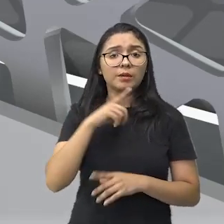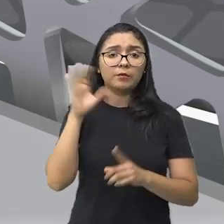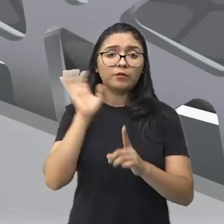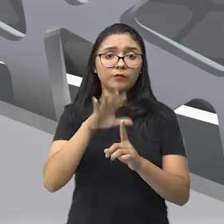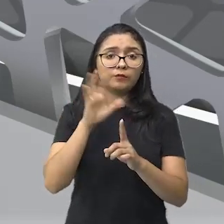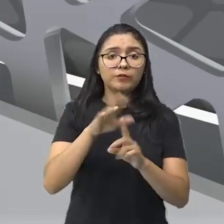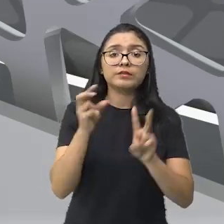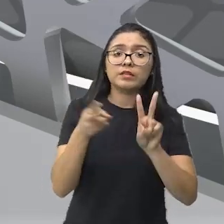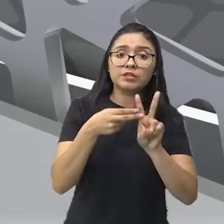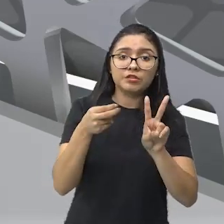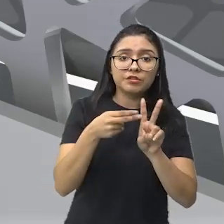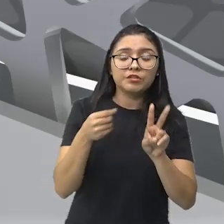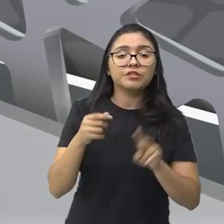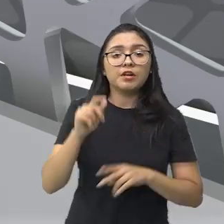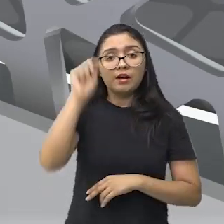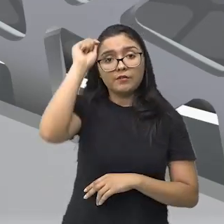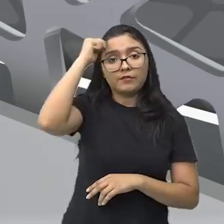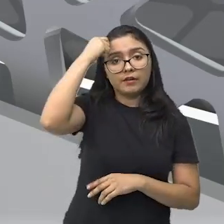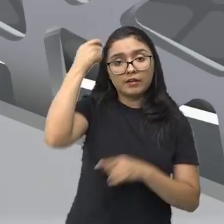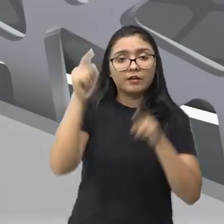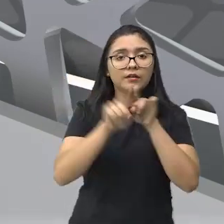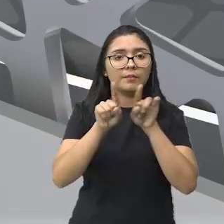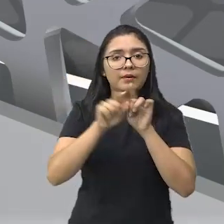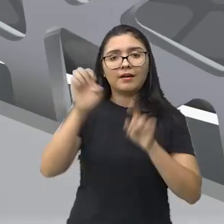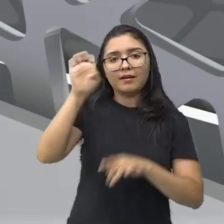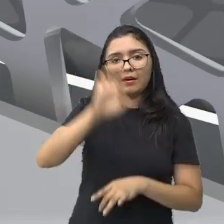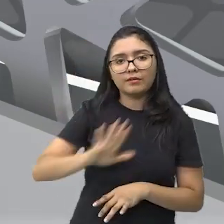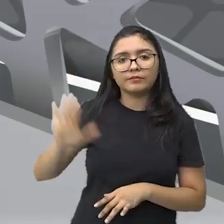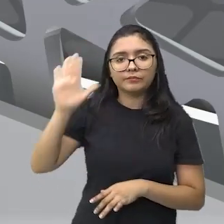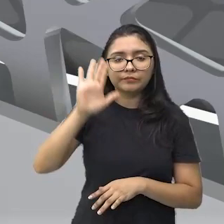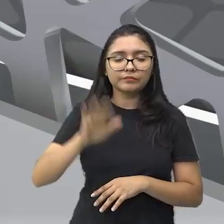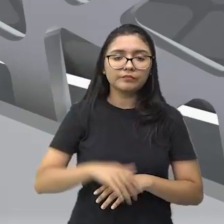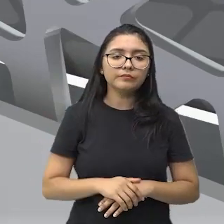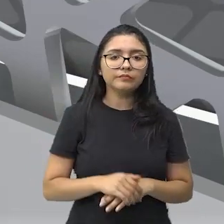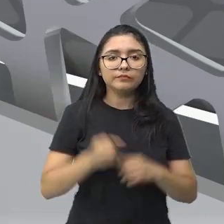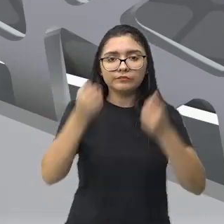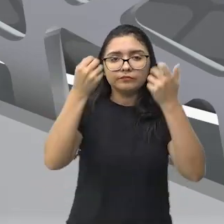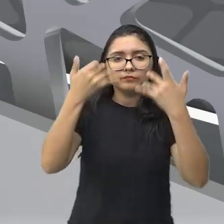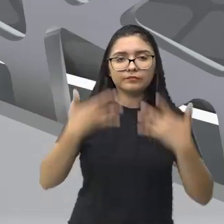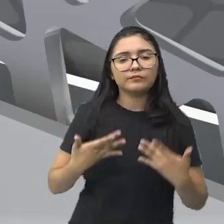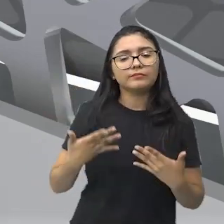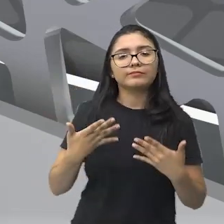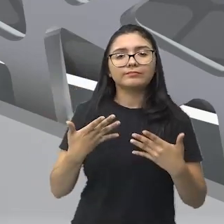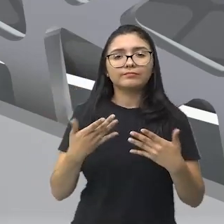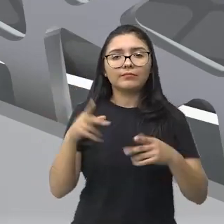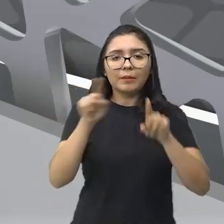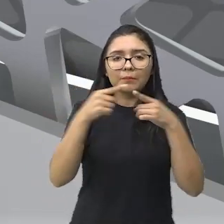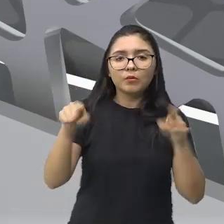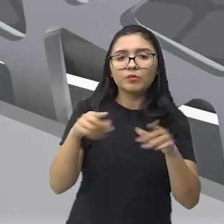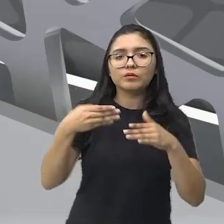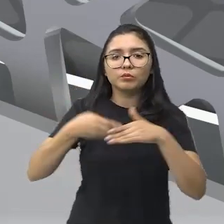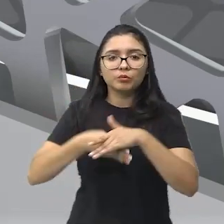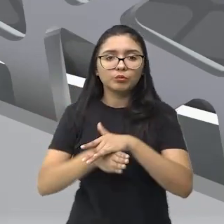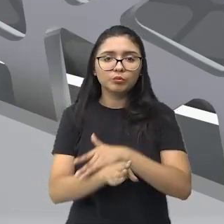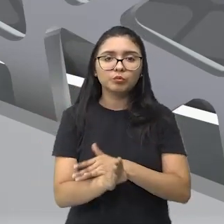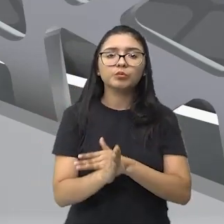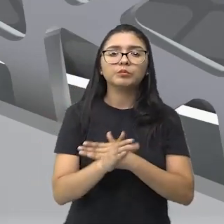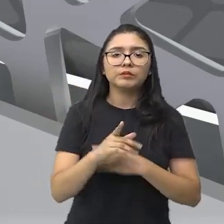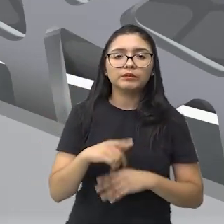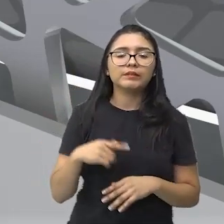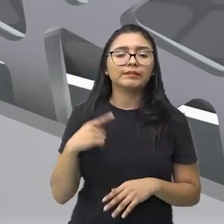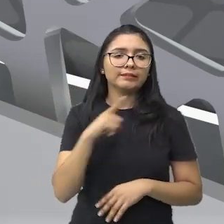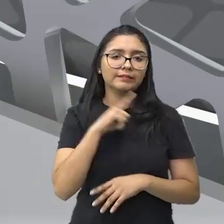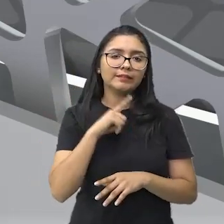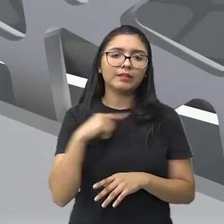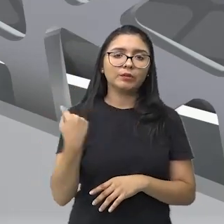africana e europeia, tá? E falamos sobre a música, esses costumes que envolvem toda a